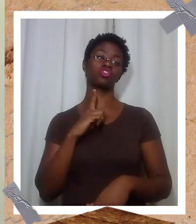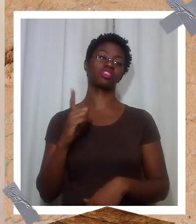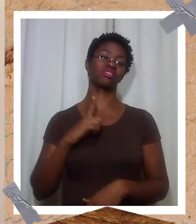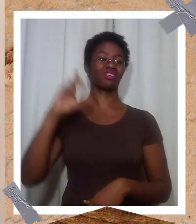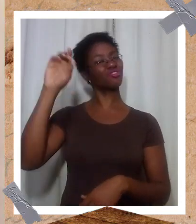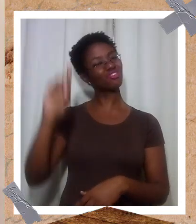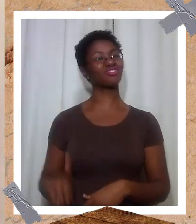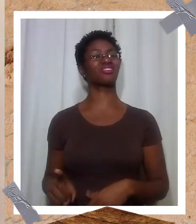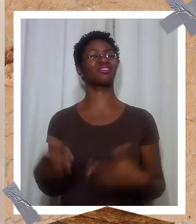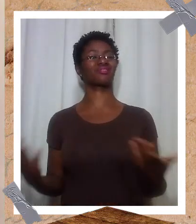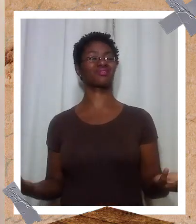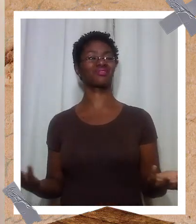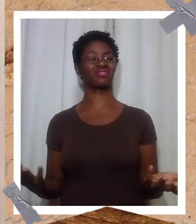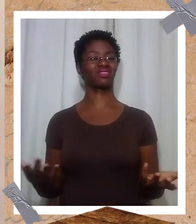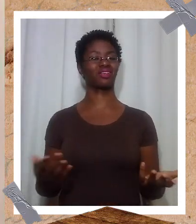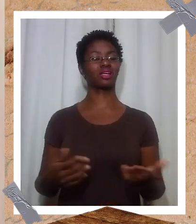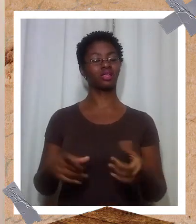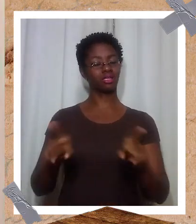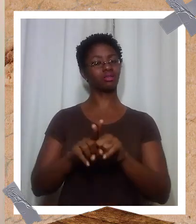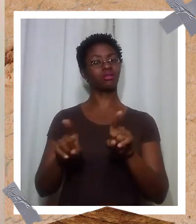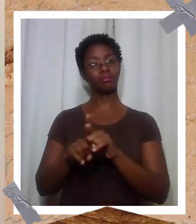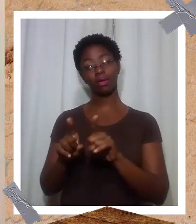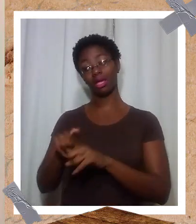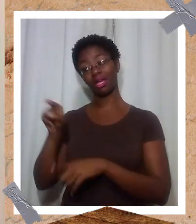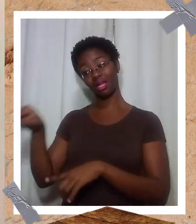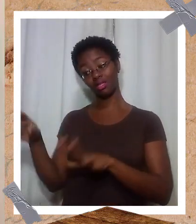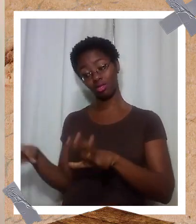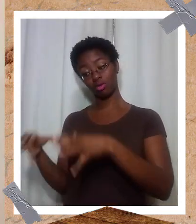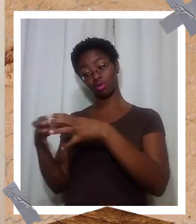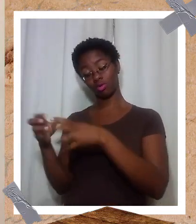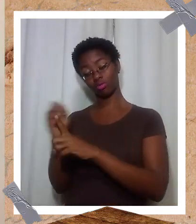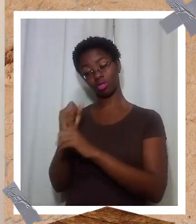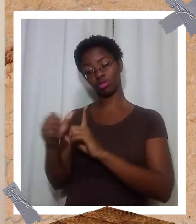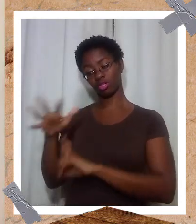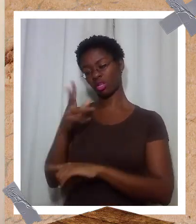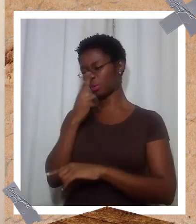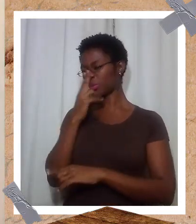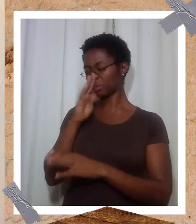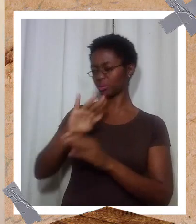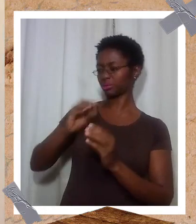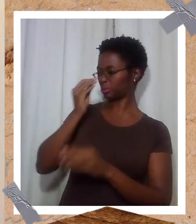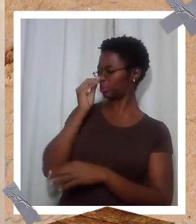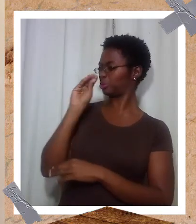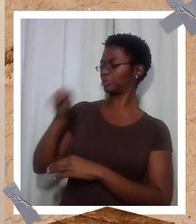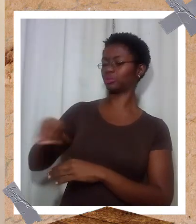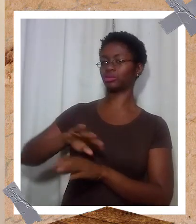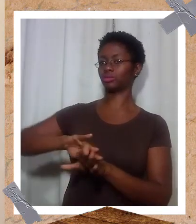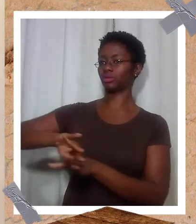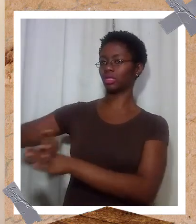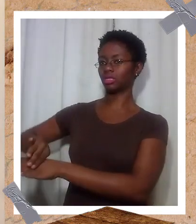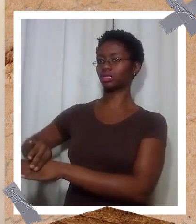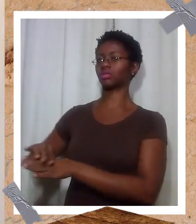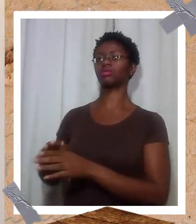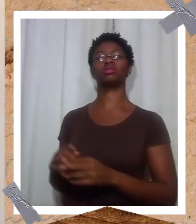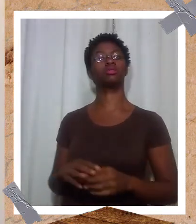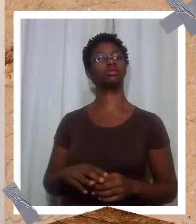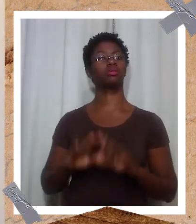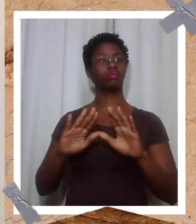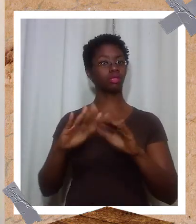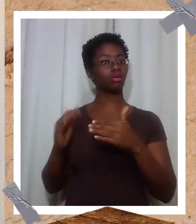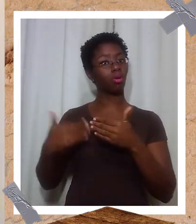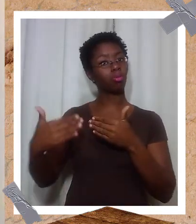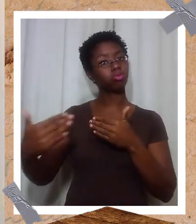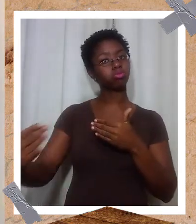essa categoria da sociedade está excluída, entendeu? Então, assim, é um processo ainda de uma construção de um